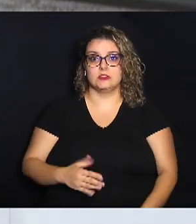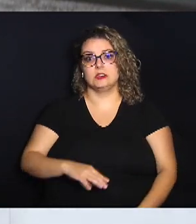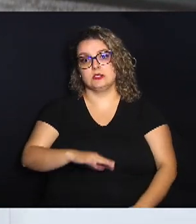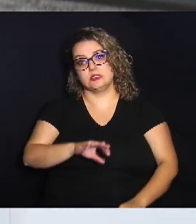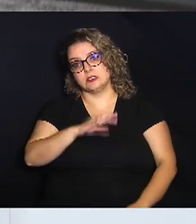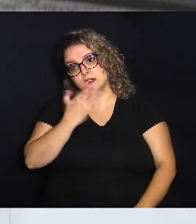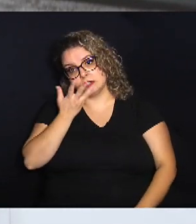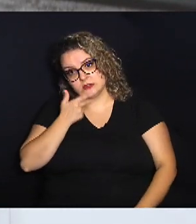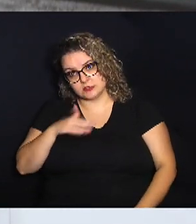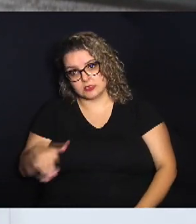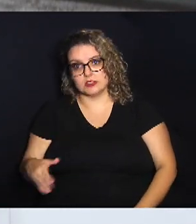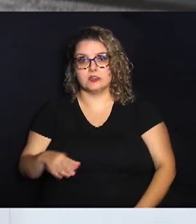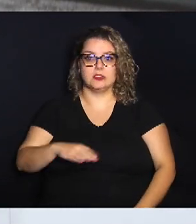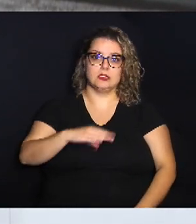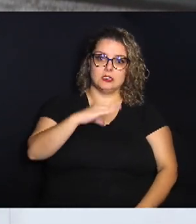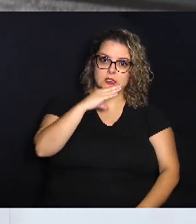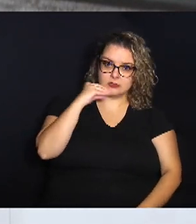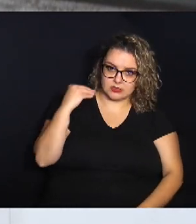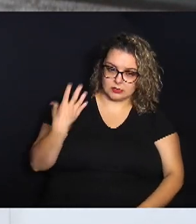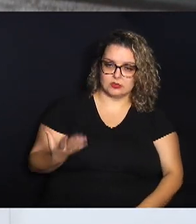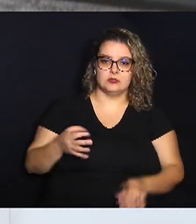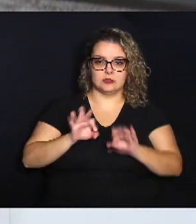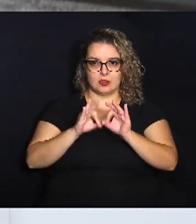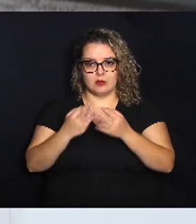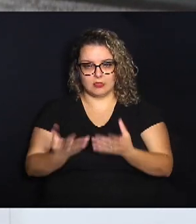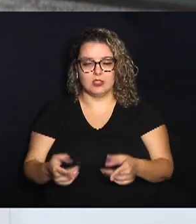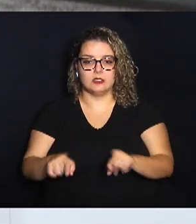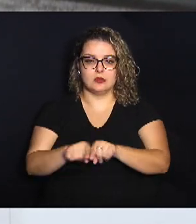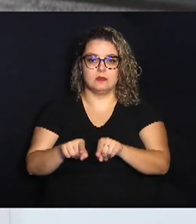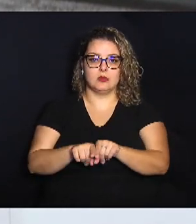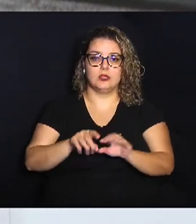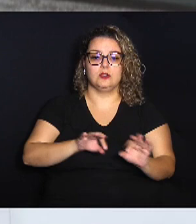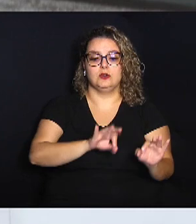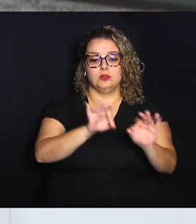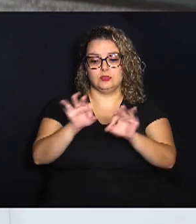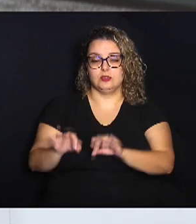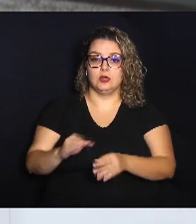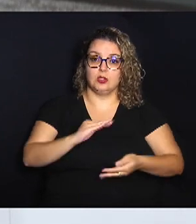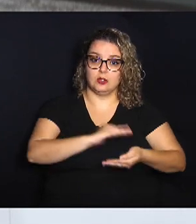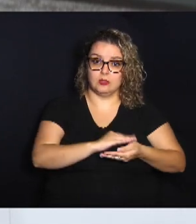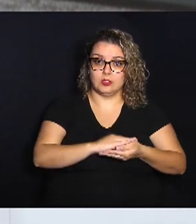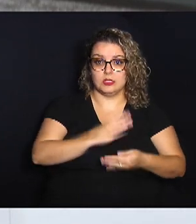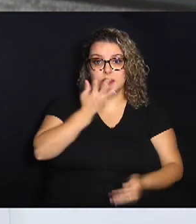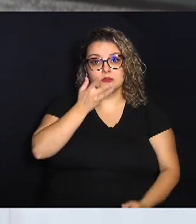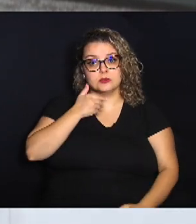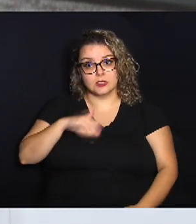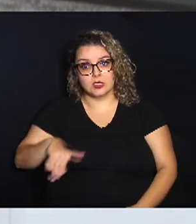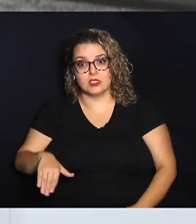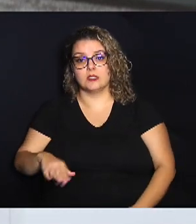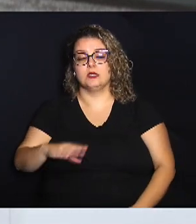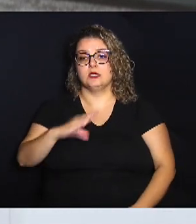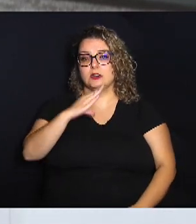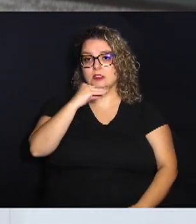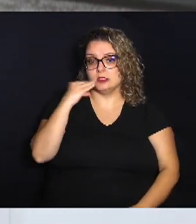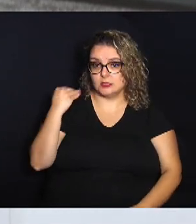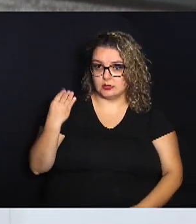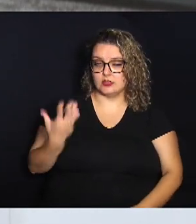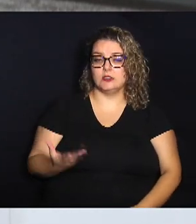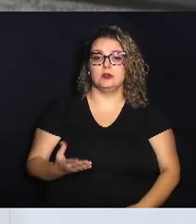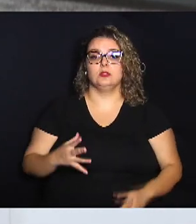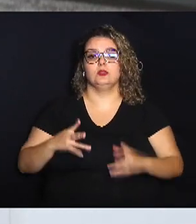né? Também ele vai acompanhar o Fundo Municipal da Criança e Adolescente, que é onde todo o